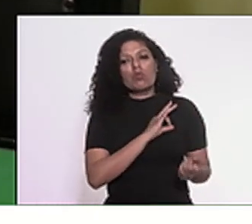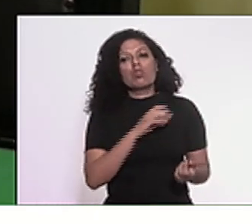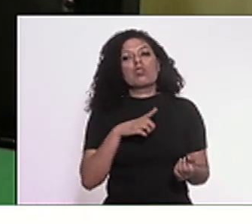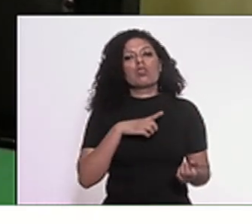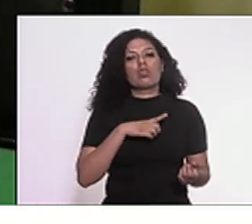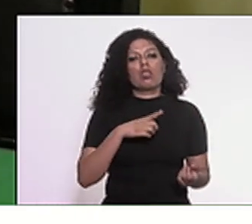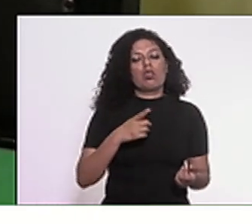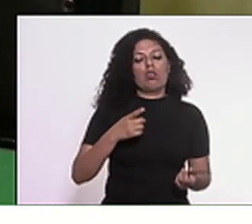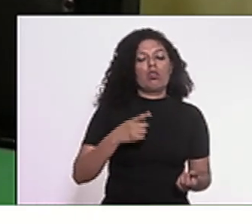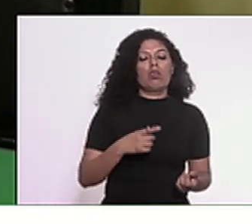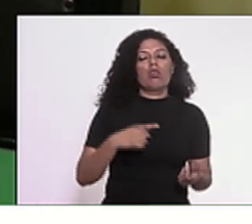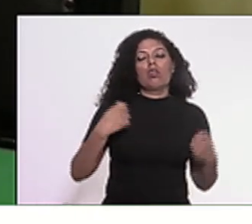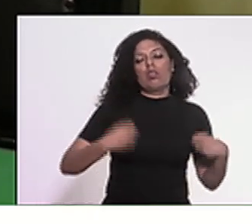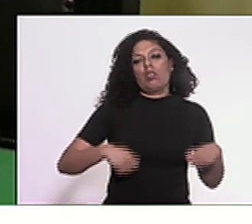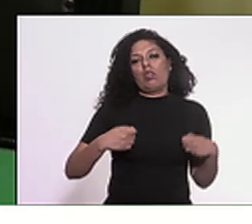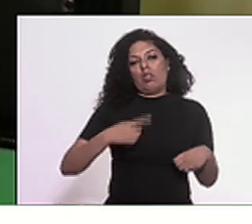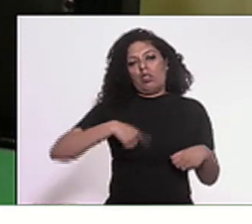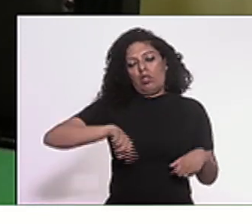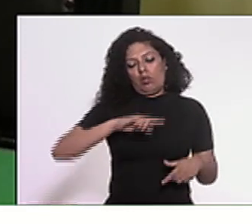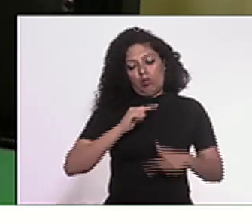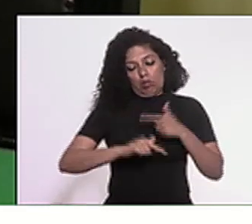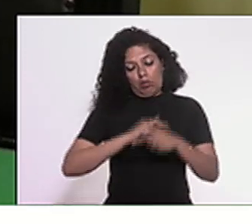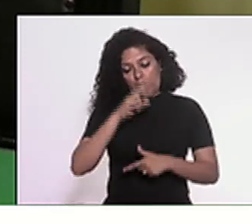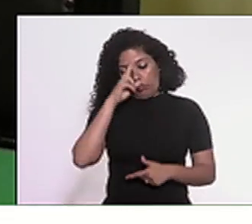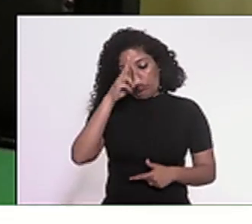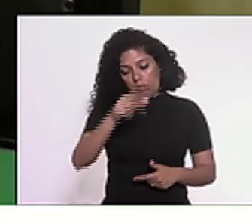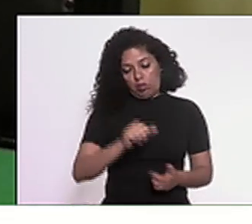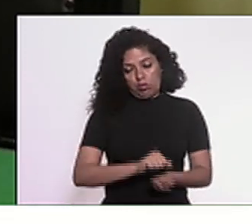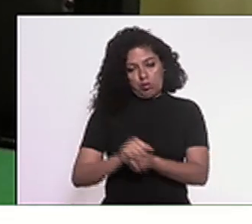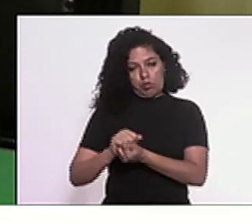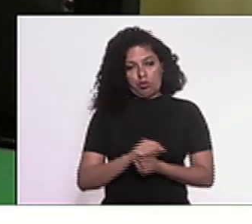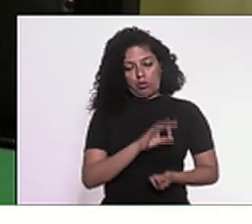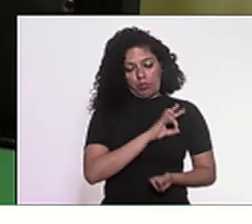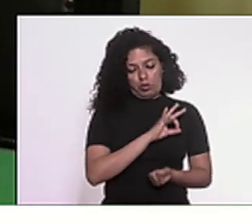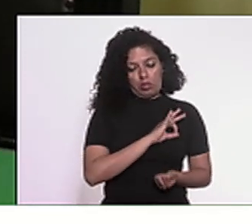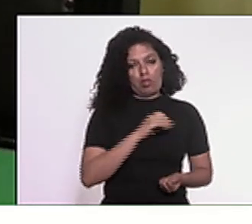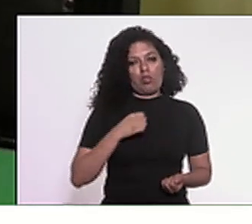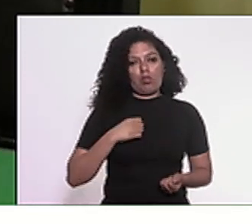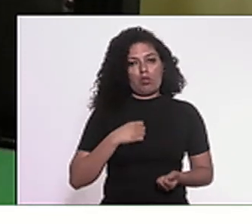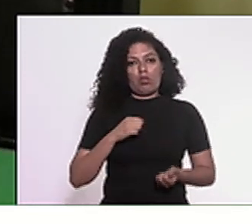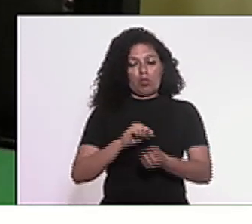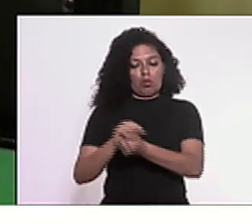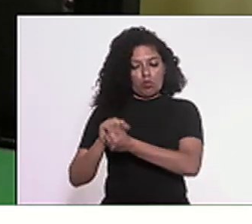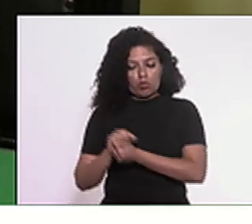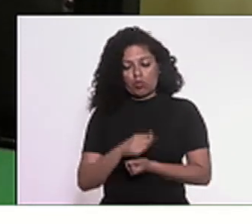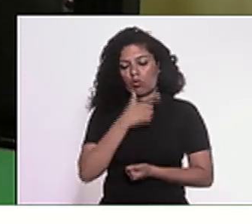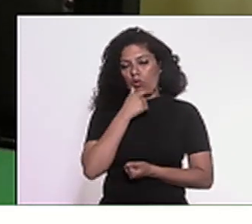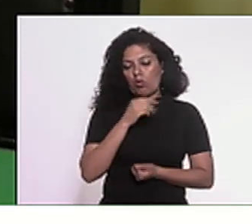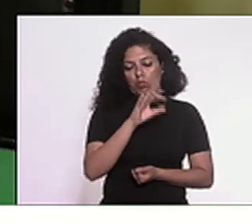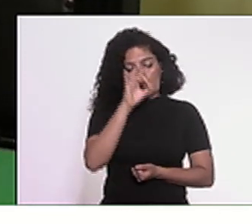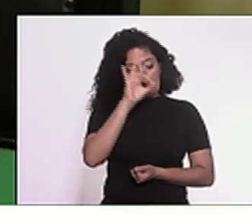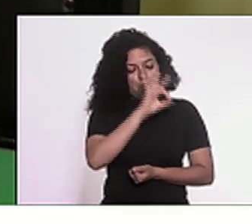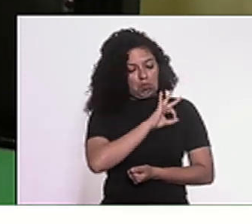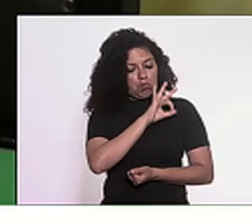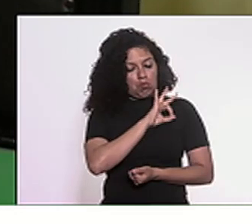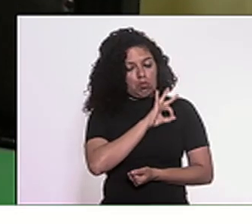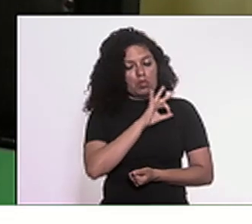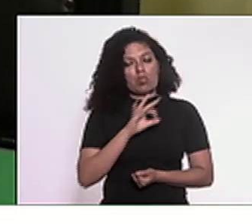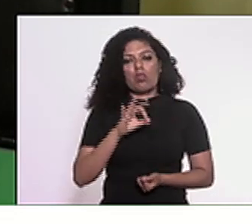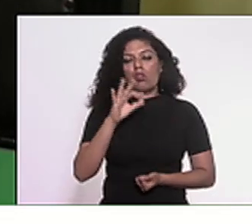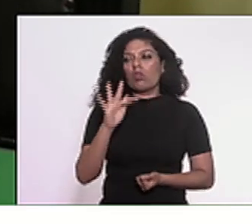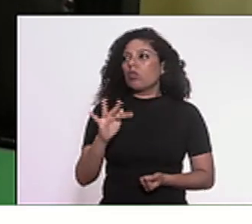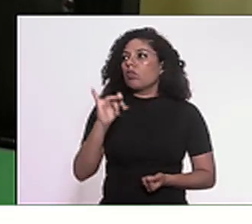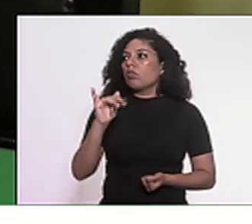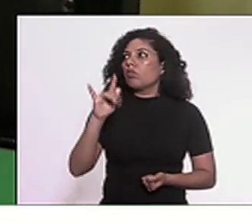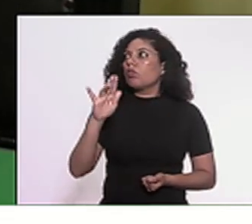Militar, tenho encontrado um respaldo grande no comandante Figueiredo. Eu até quero